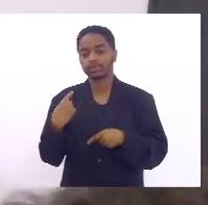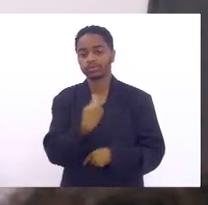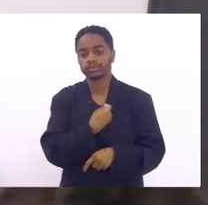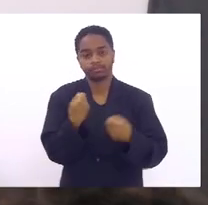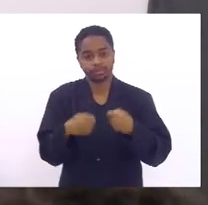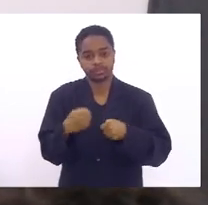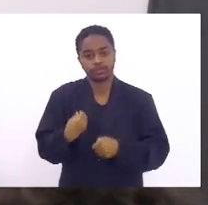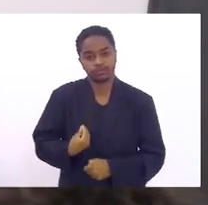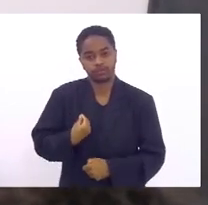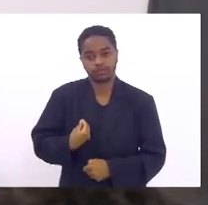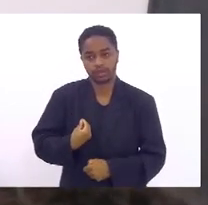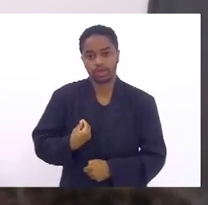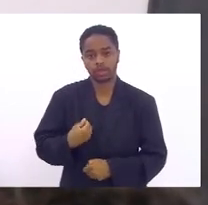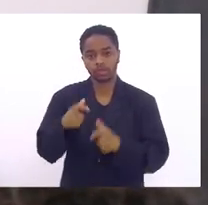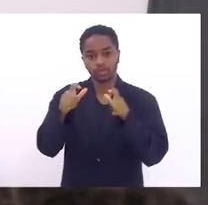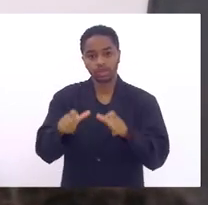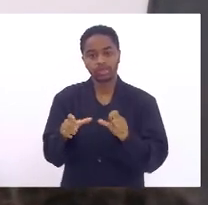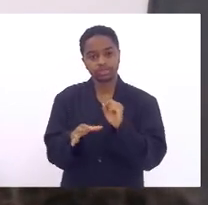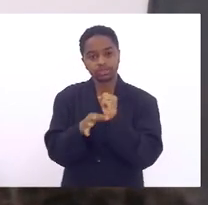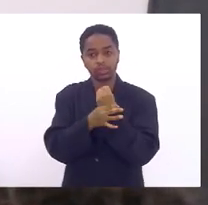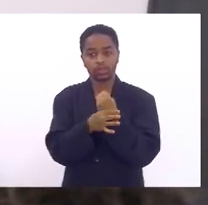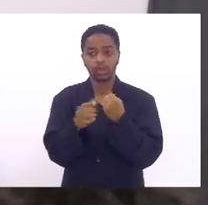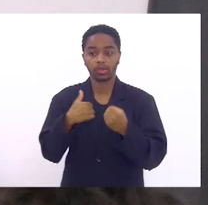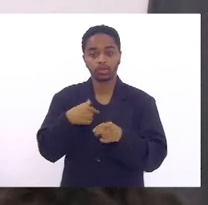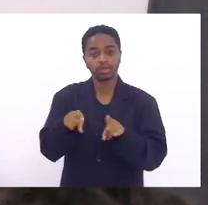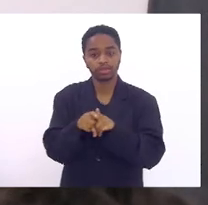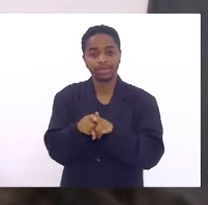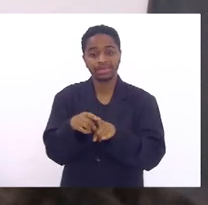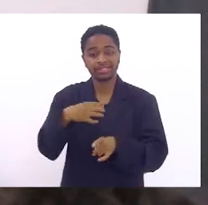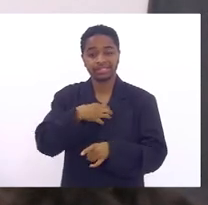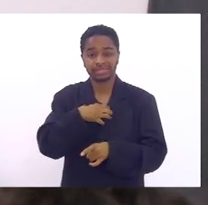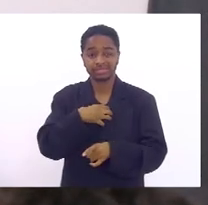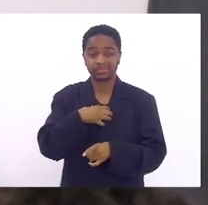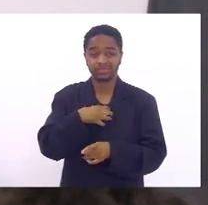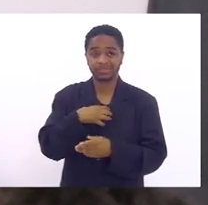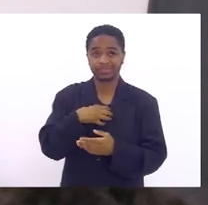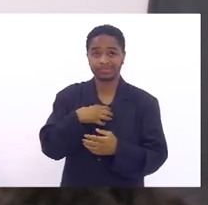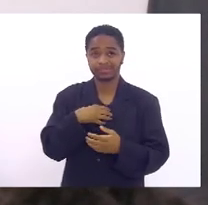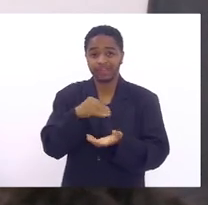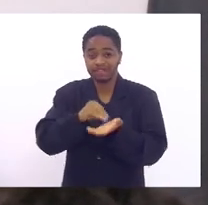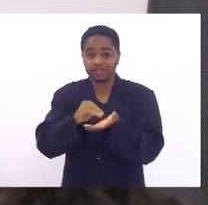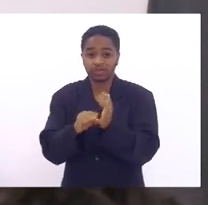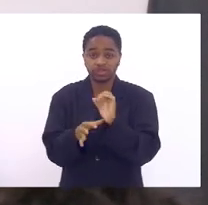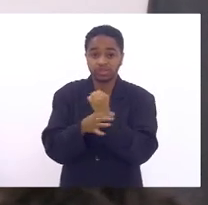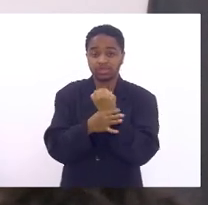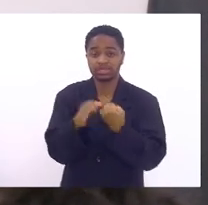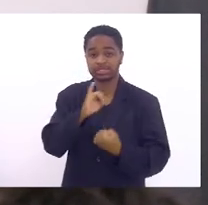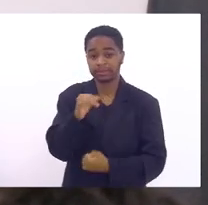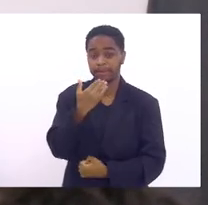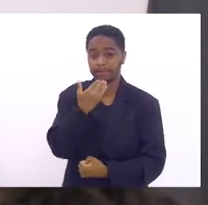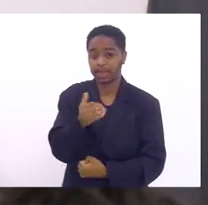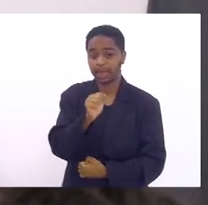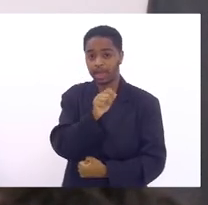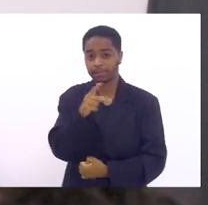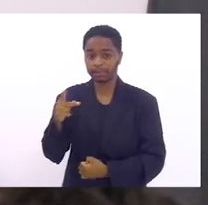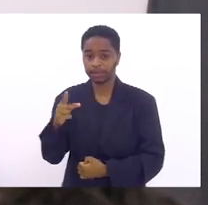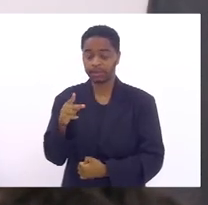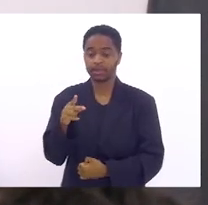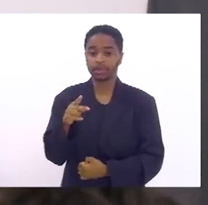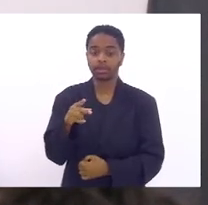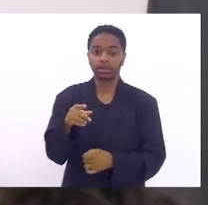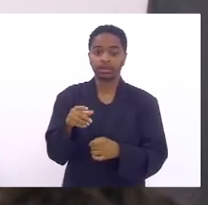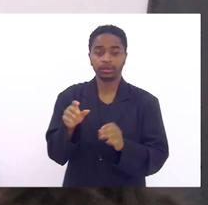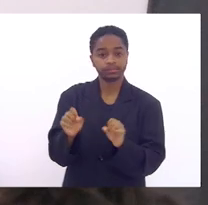também me sinto insegura quando Ando num num no aplicativo né para pedir um tel um carro de aplicativo Eu me sinto